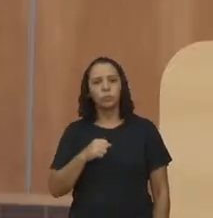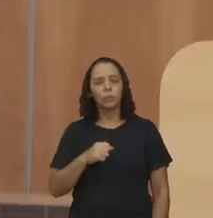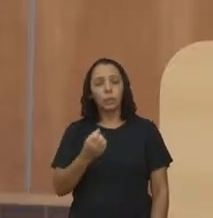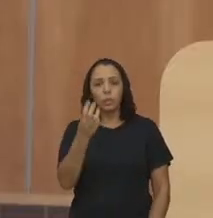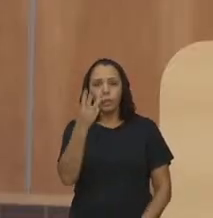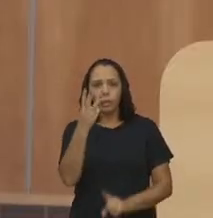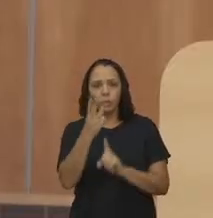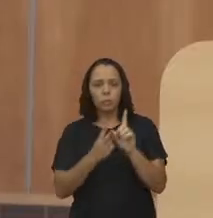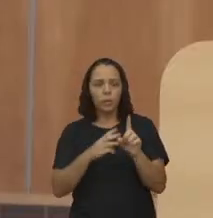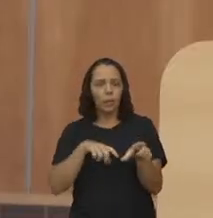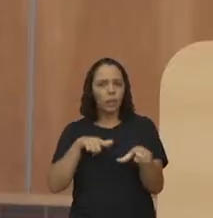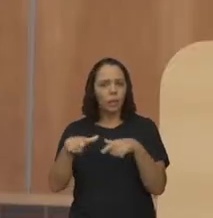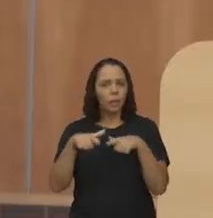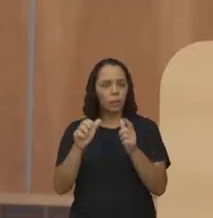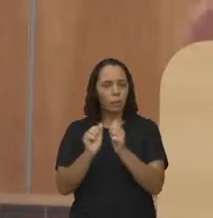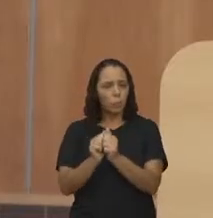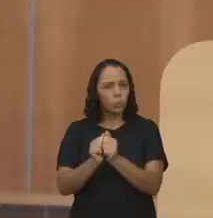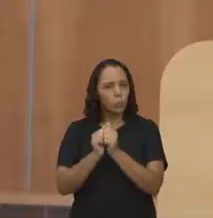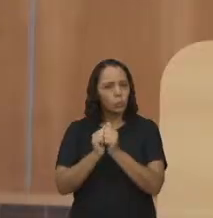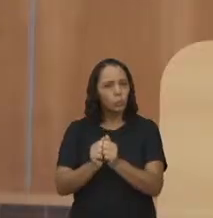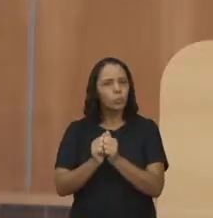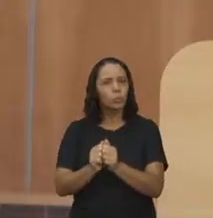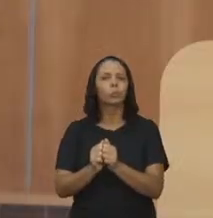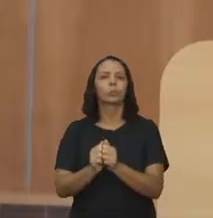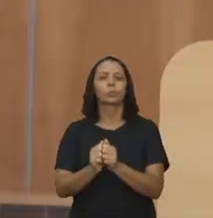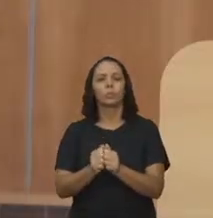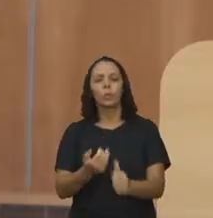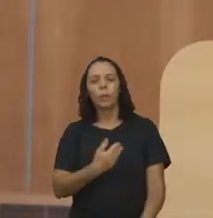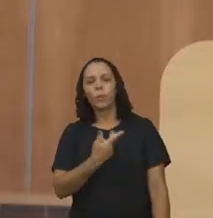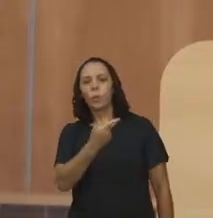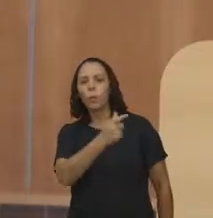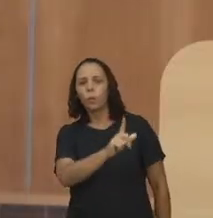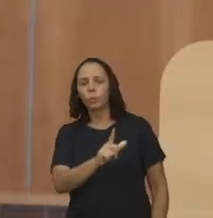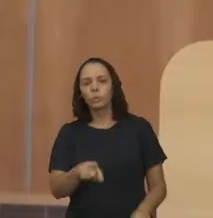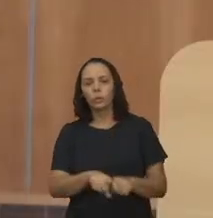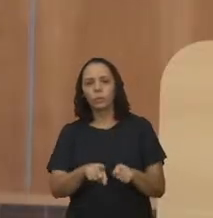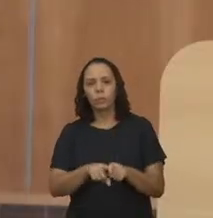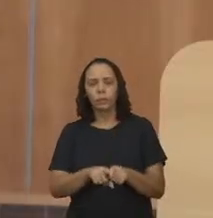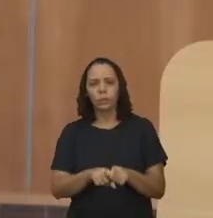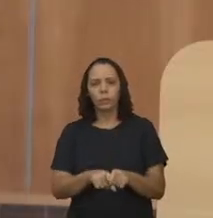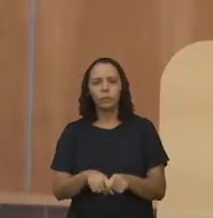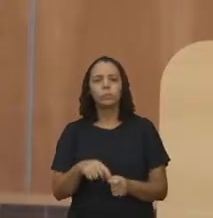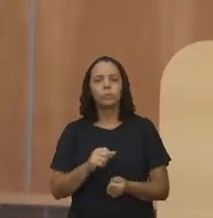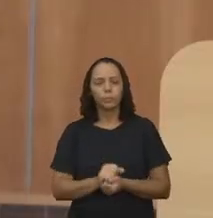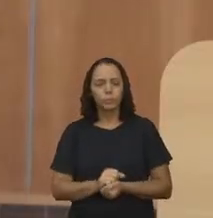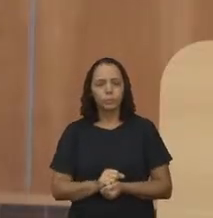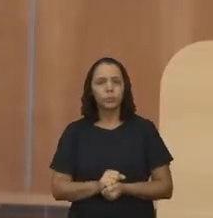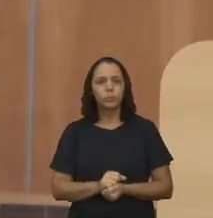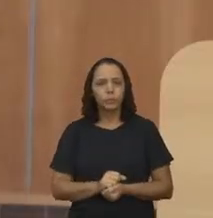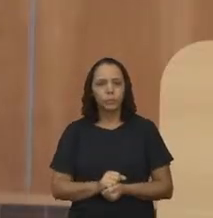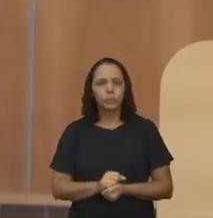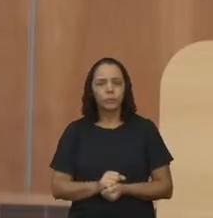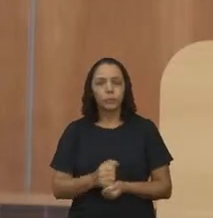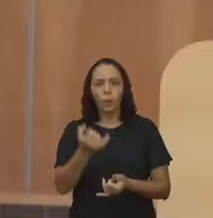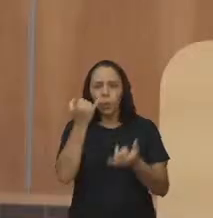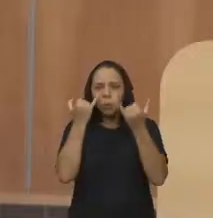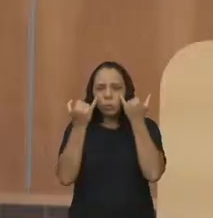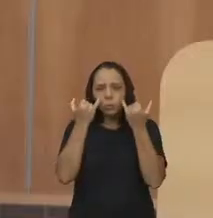né? Junto com a Kathleen, os demais amigos também, como tem informação no trânsito. A gente